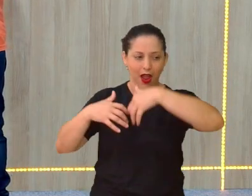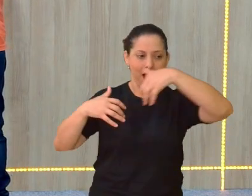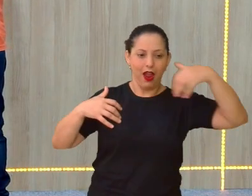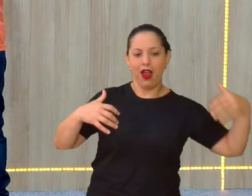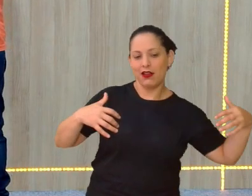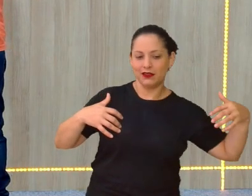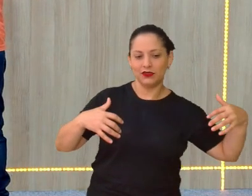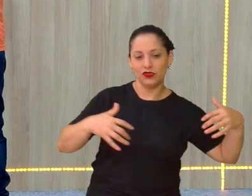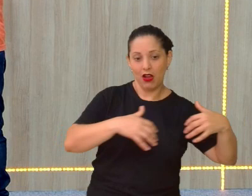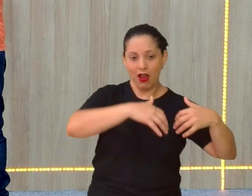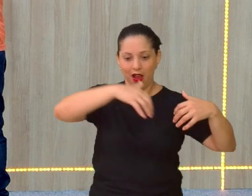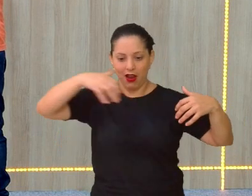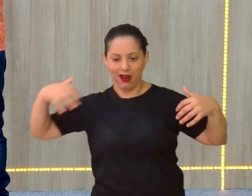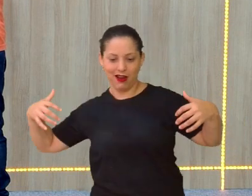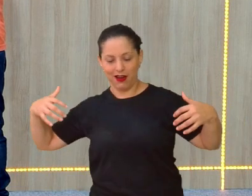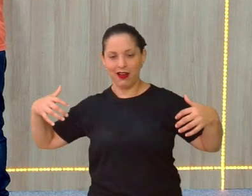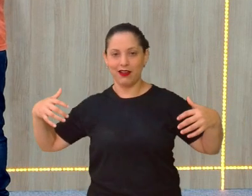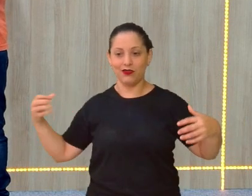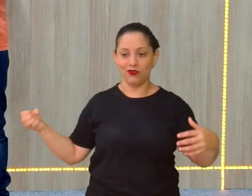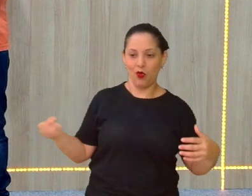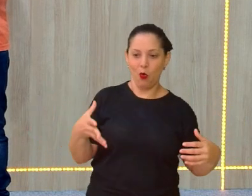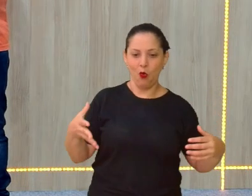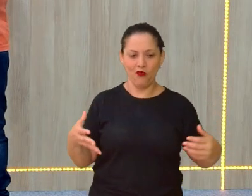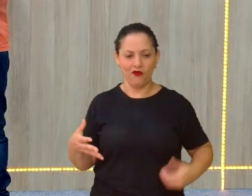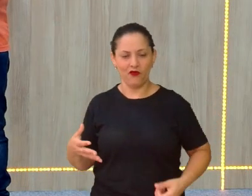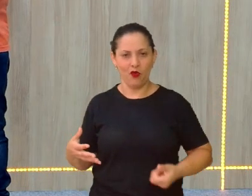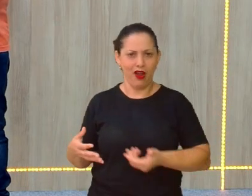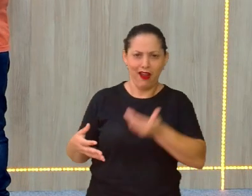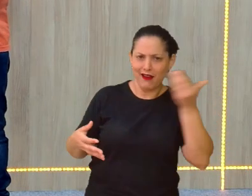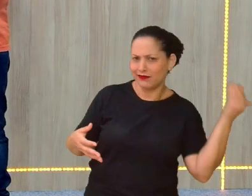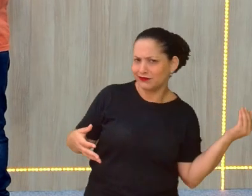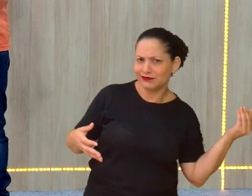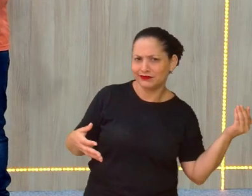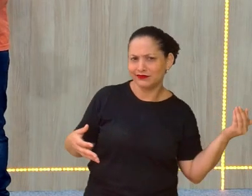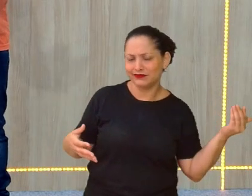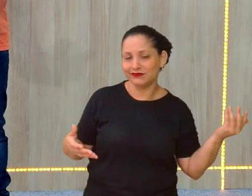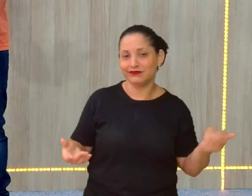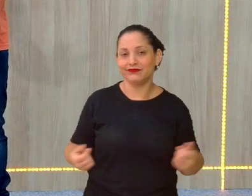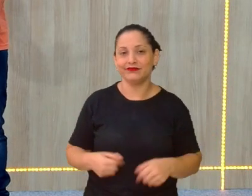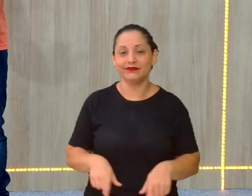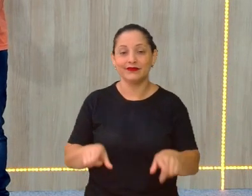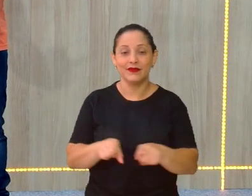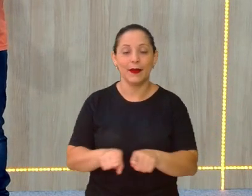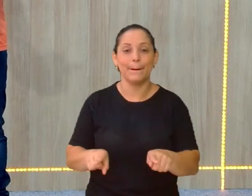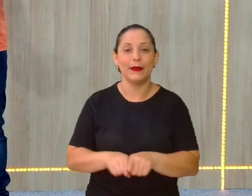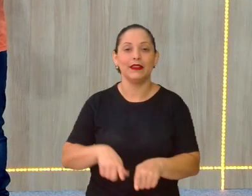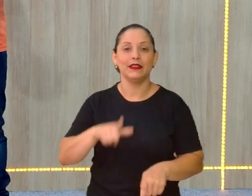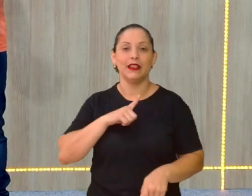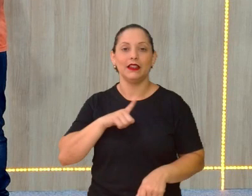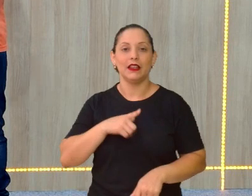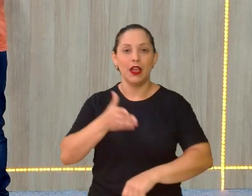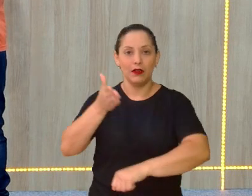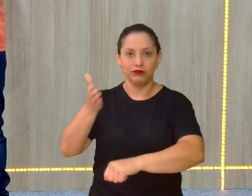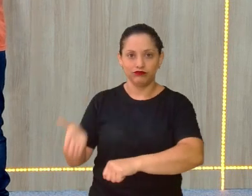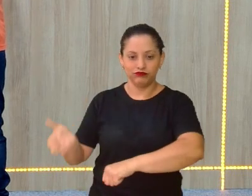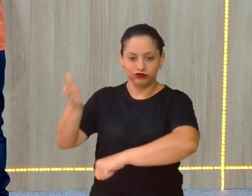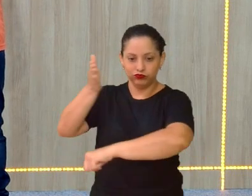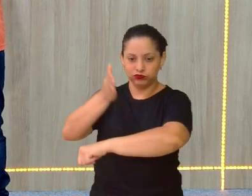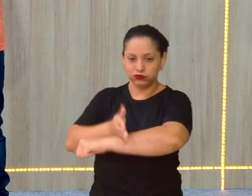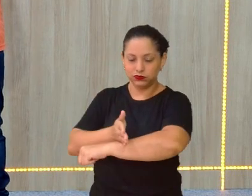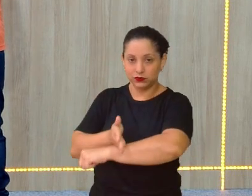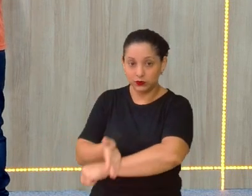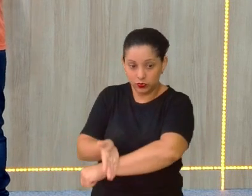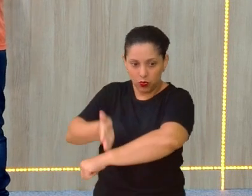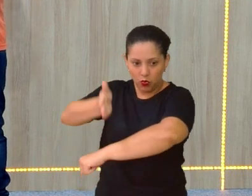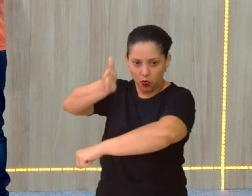Média, Moderna e Contemporânea, né? Antes disso, a gente tem o período chamado de pré-histórico, né, que a gente já estudou isso